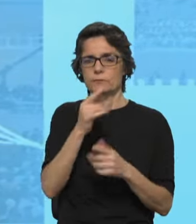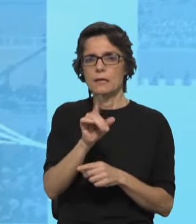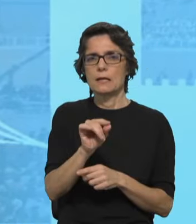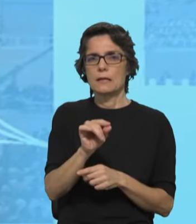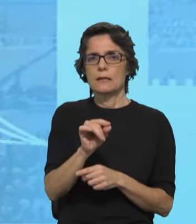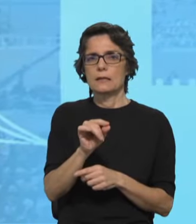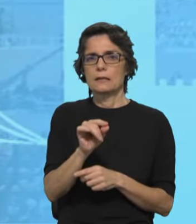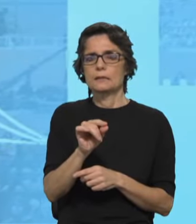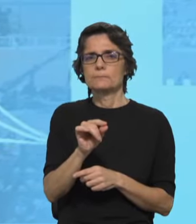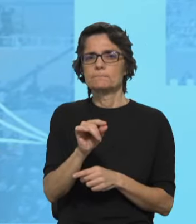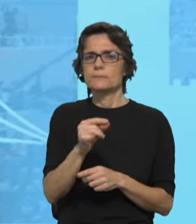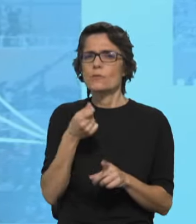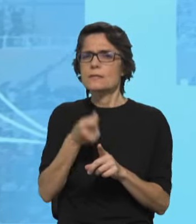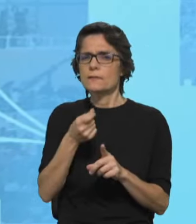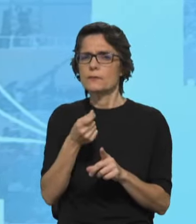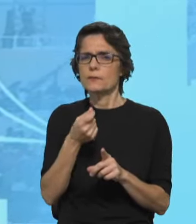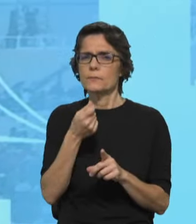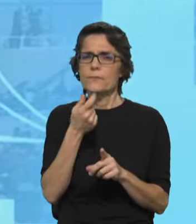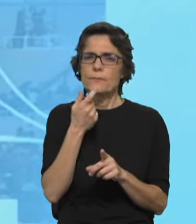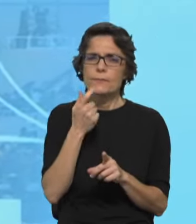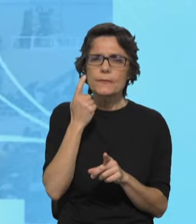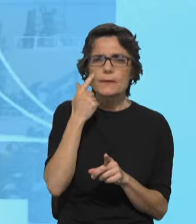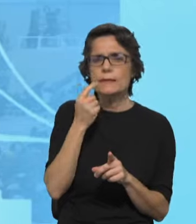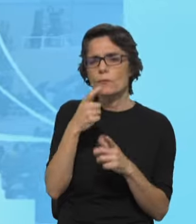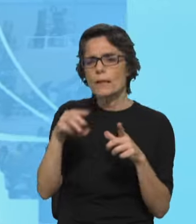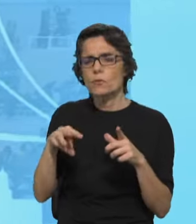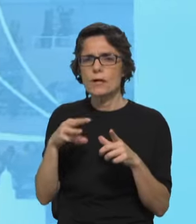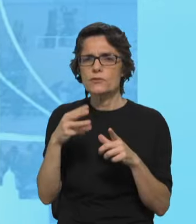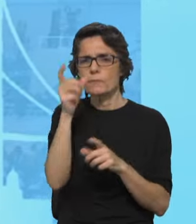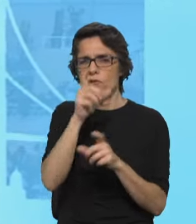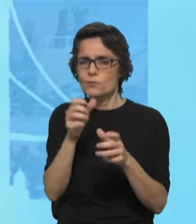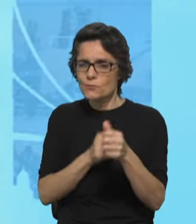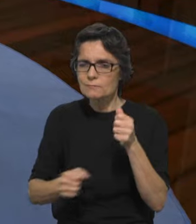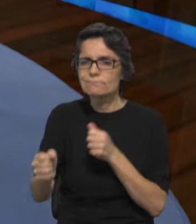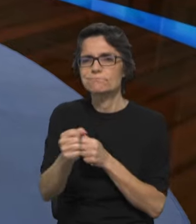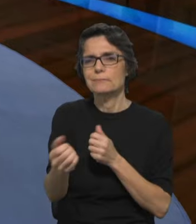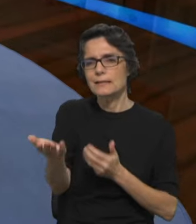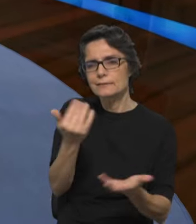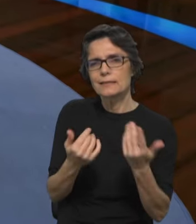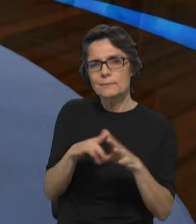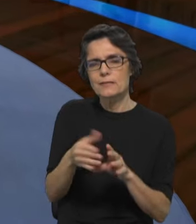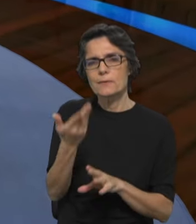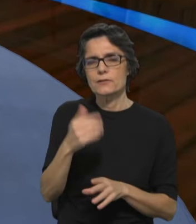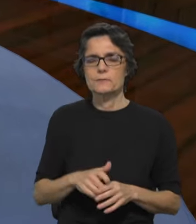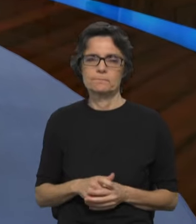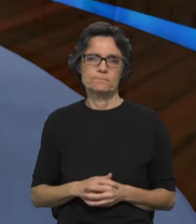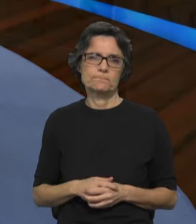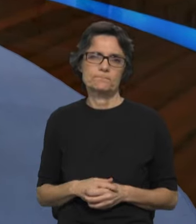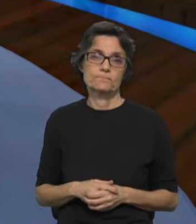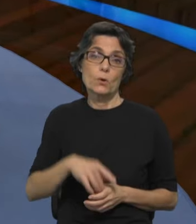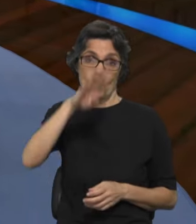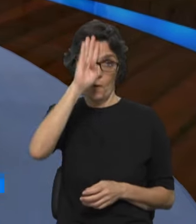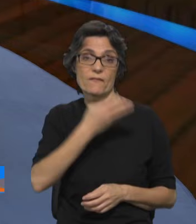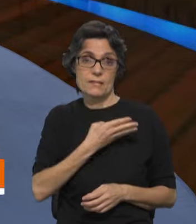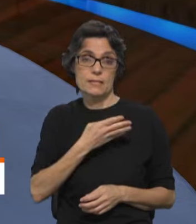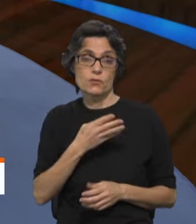desafio para conseguir a empatia com quem participa nesse aspecto da linguagem? É muito curioso porque o Papa Francisco, num dos últimos